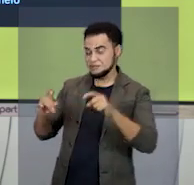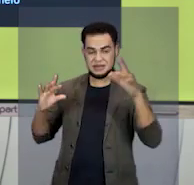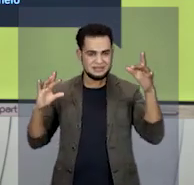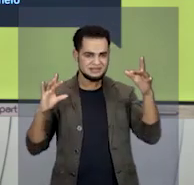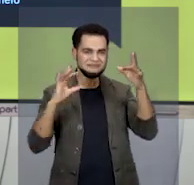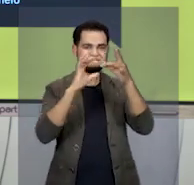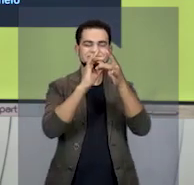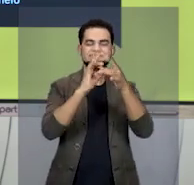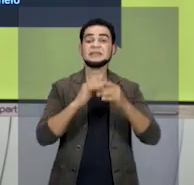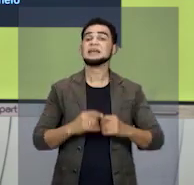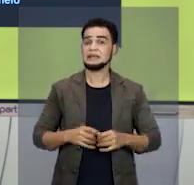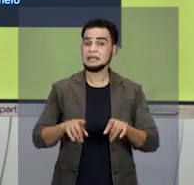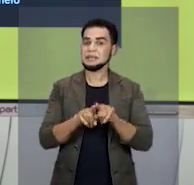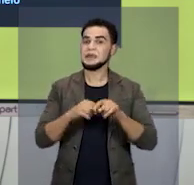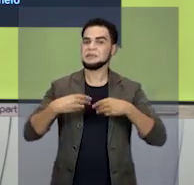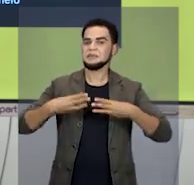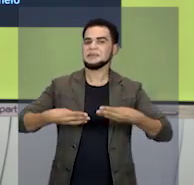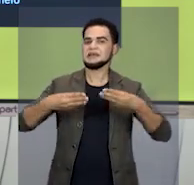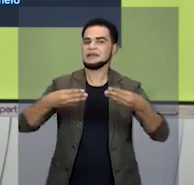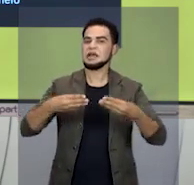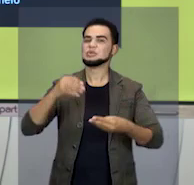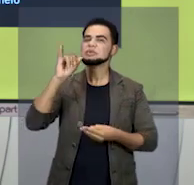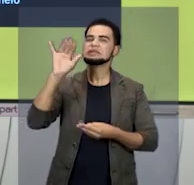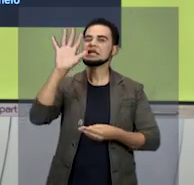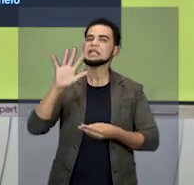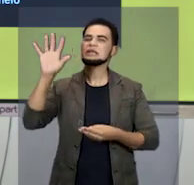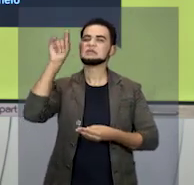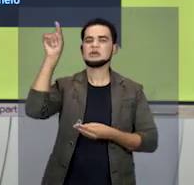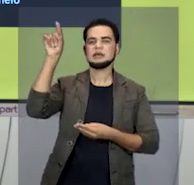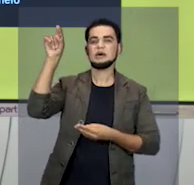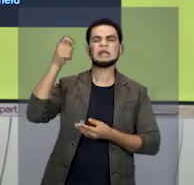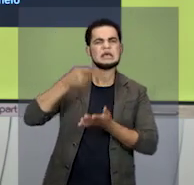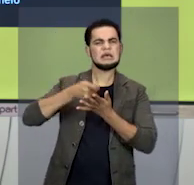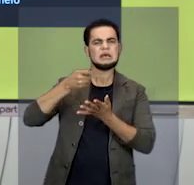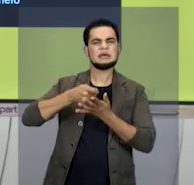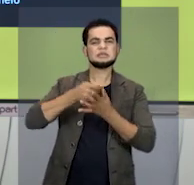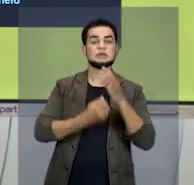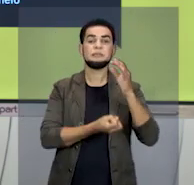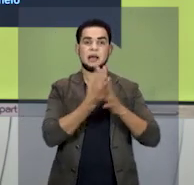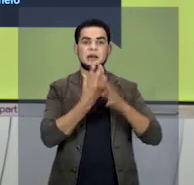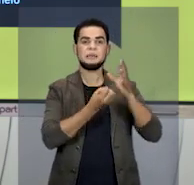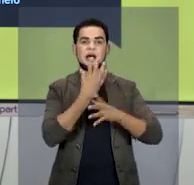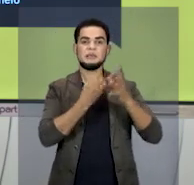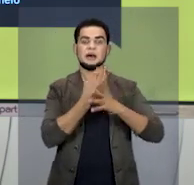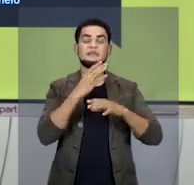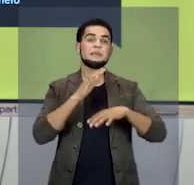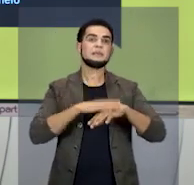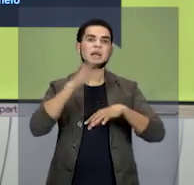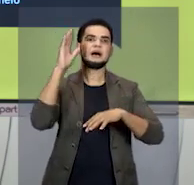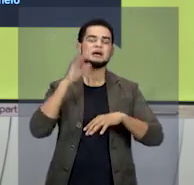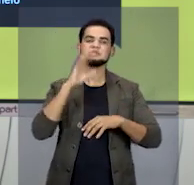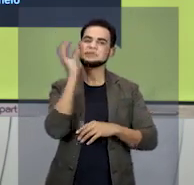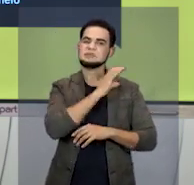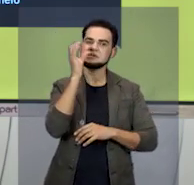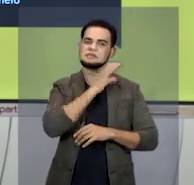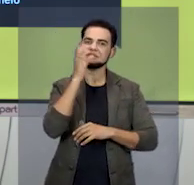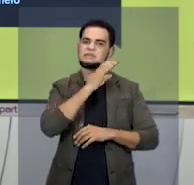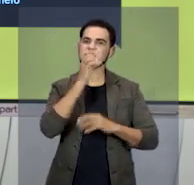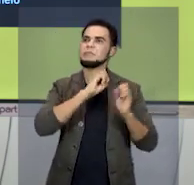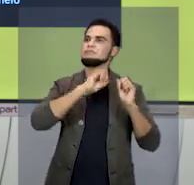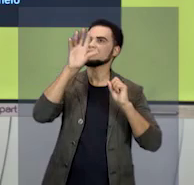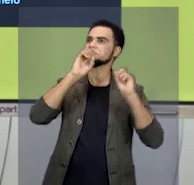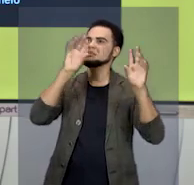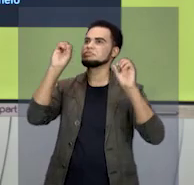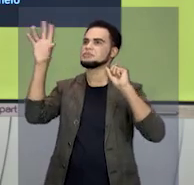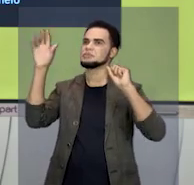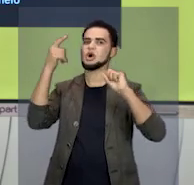mercado internacional exige uma produção muito maior, em grande escala, de mais rapidez possível.